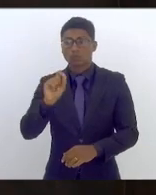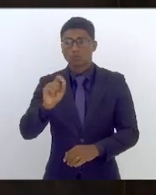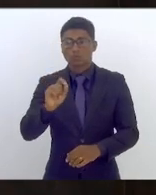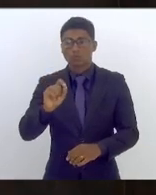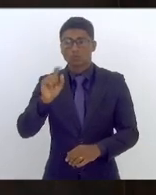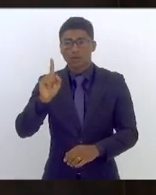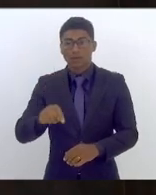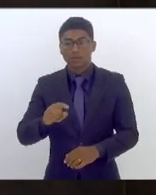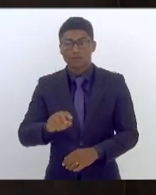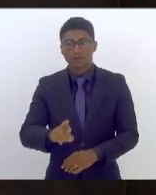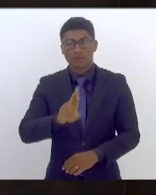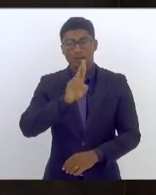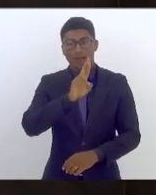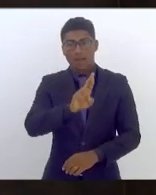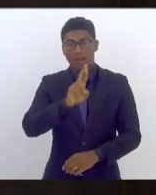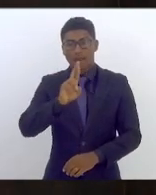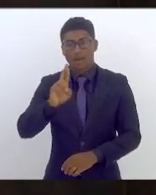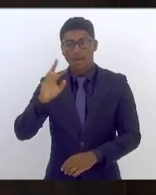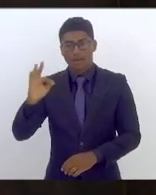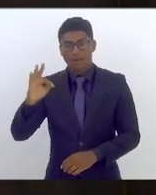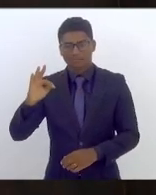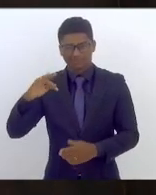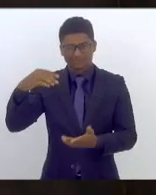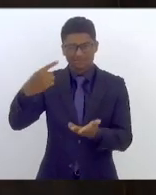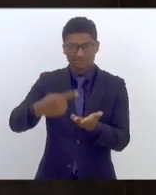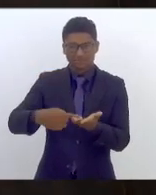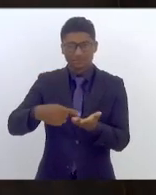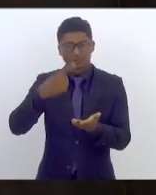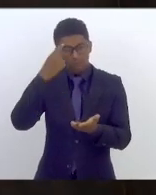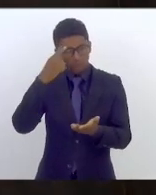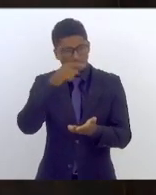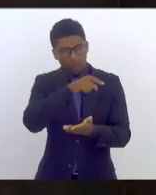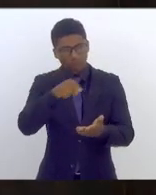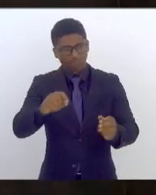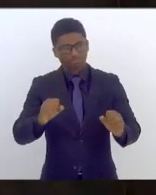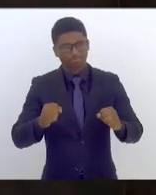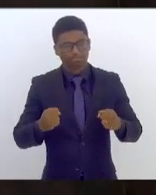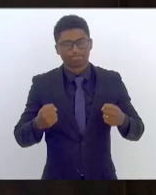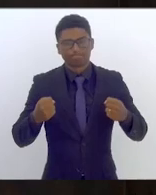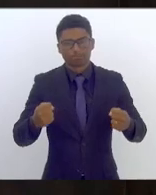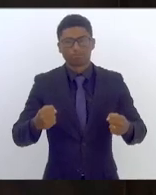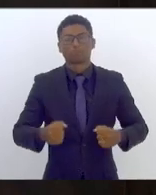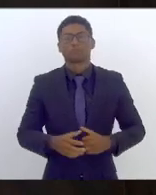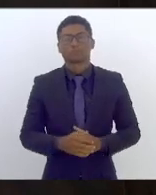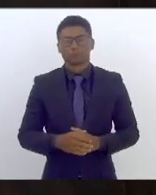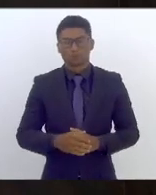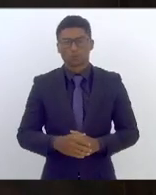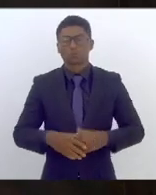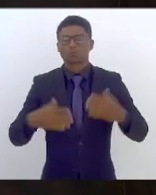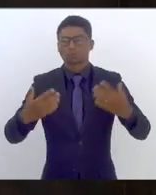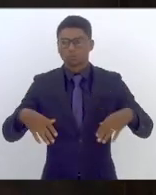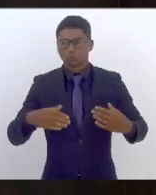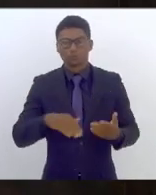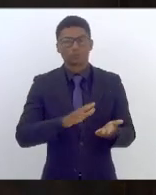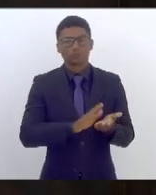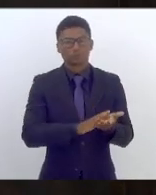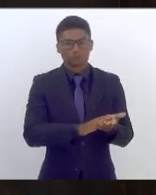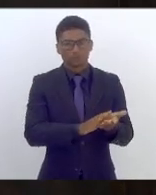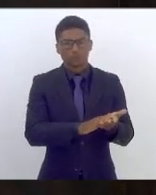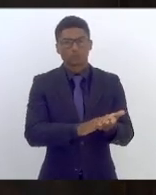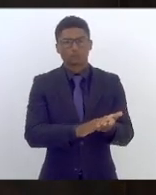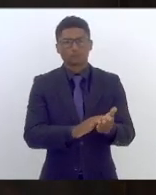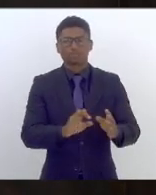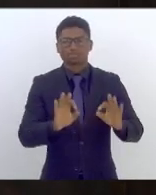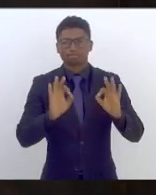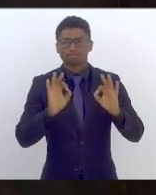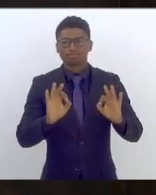de recuperação fiscal vocês foram Desbravadores e saíram-se muito bem e tenho certeza Diego isso aqui